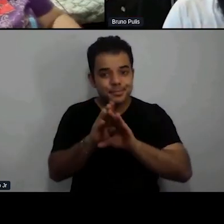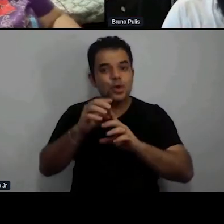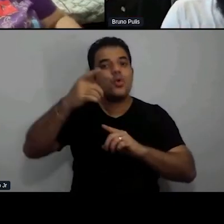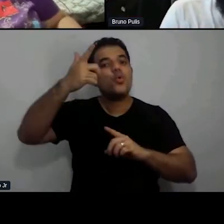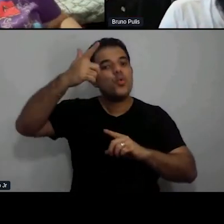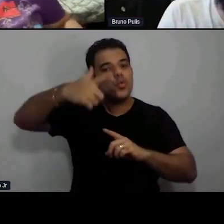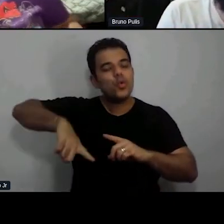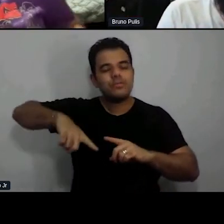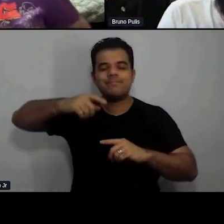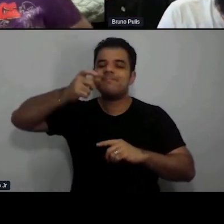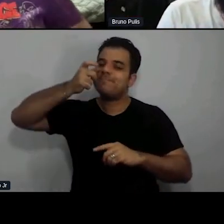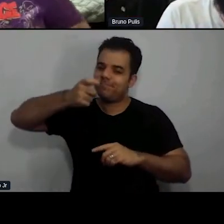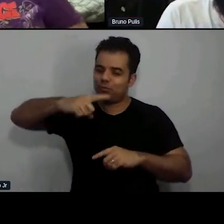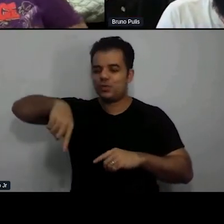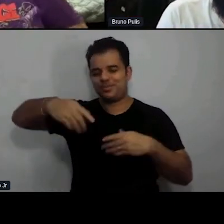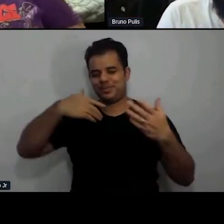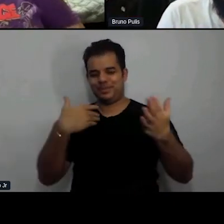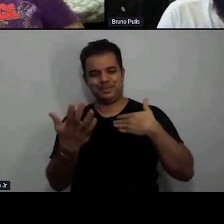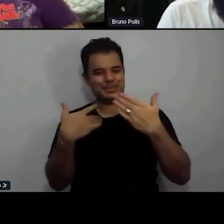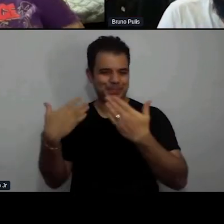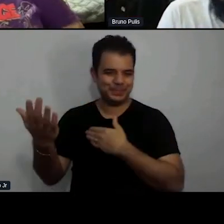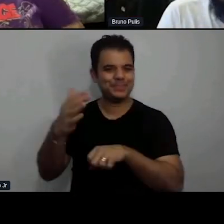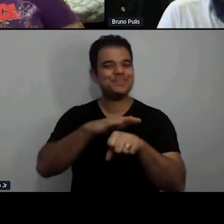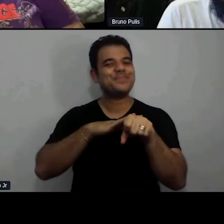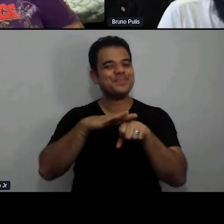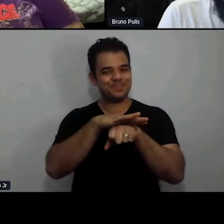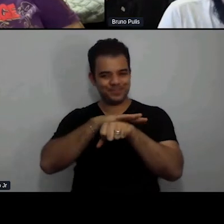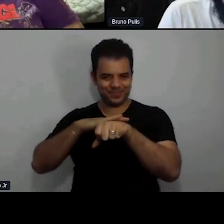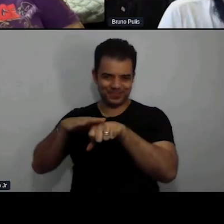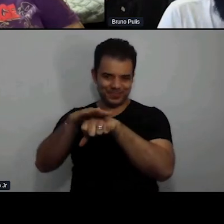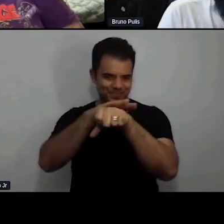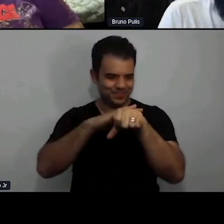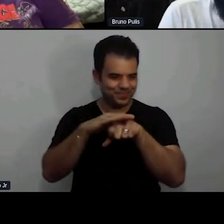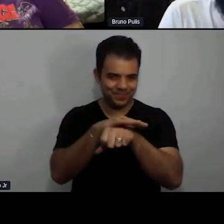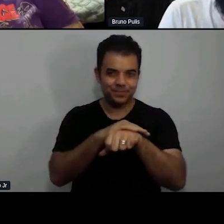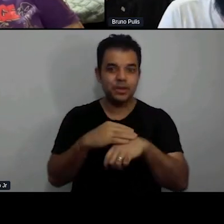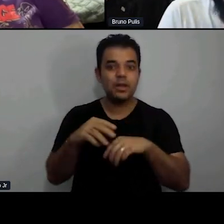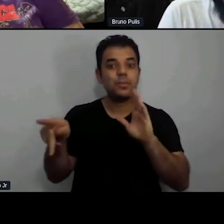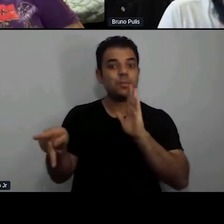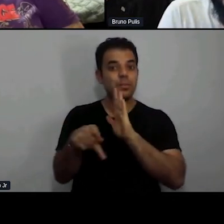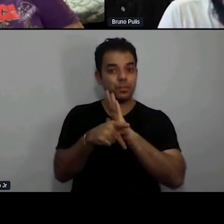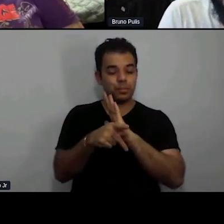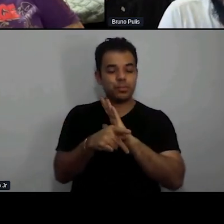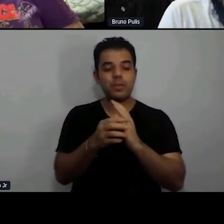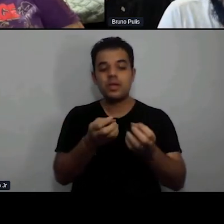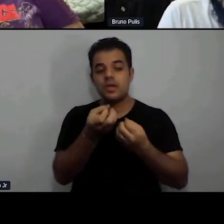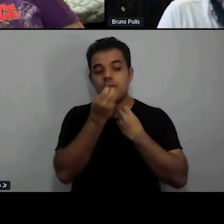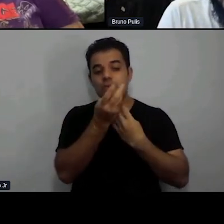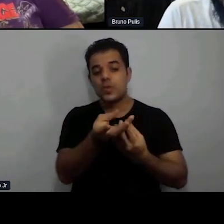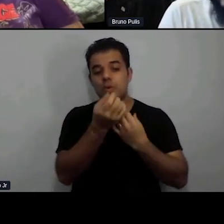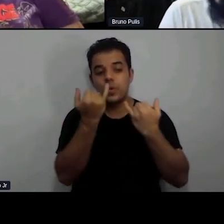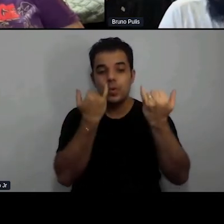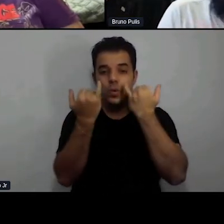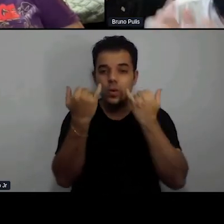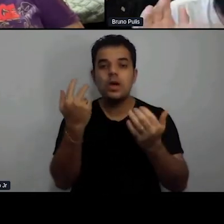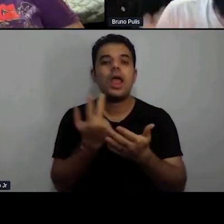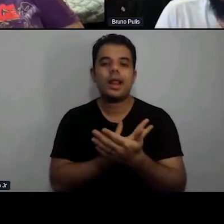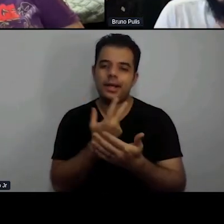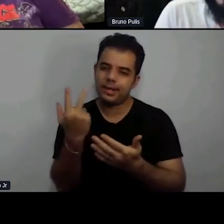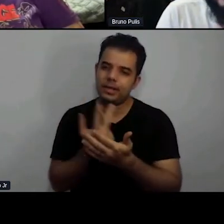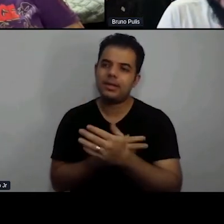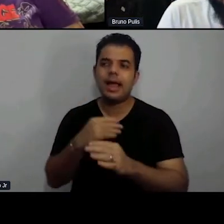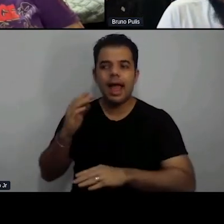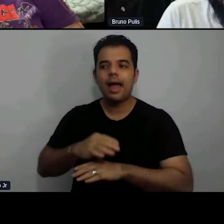muito interessante que a gente estava comentando anteriormente, da questão da má informação. Tem muito tutorial